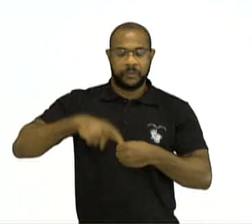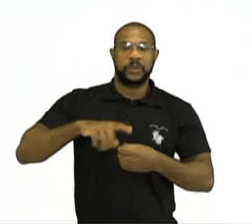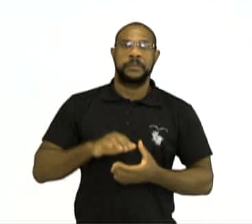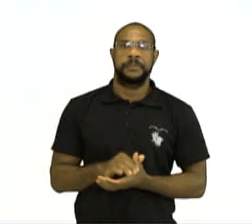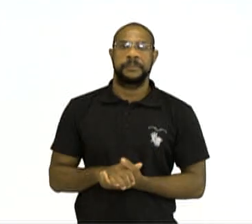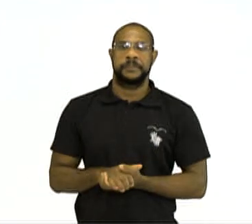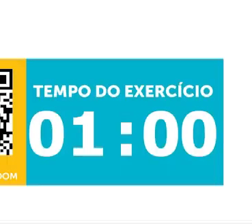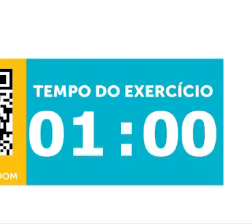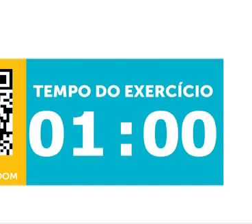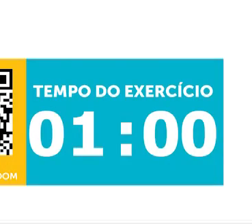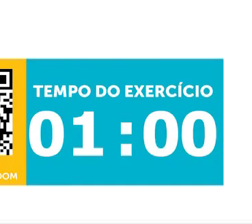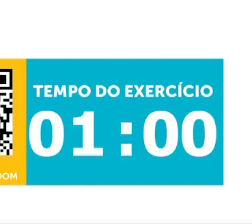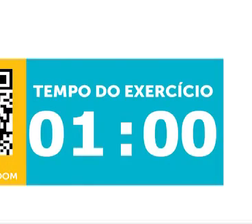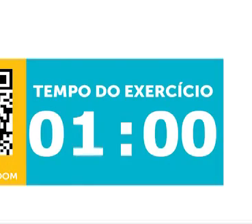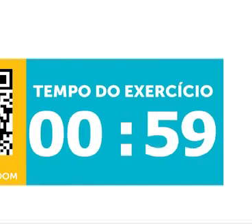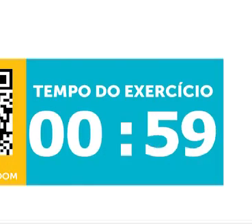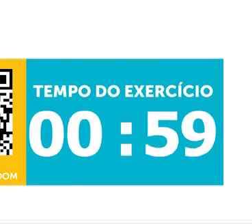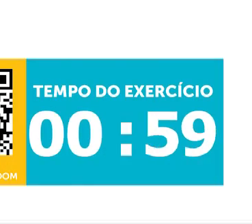volto.